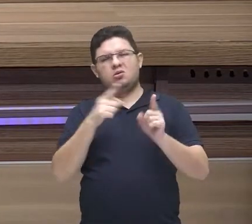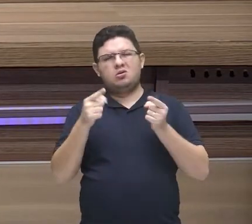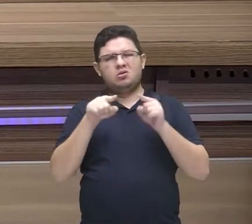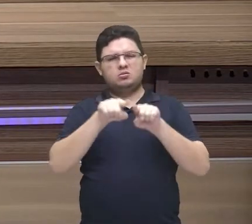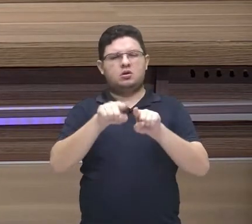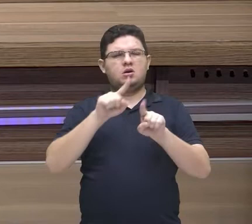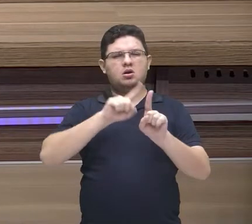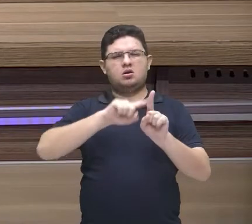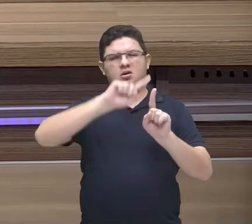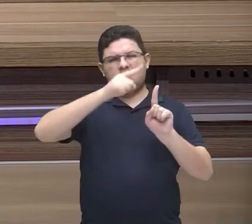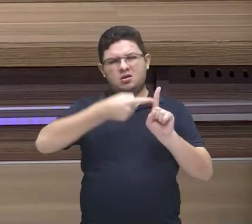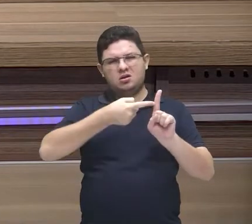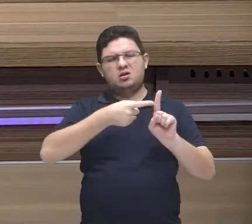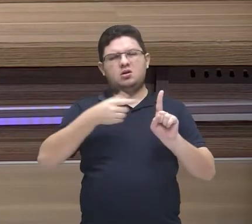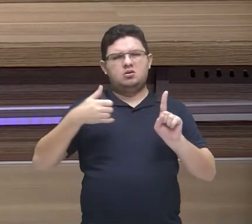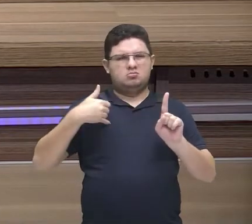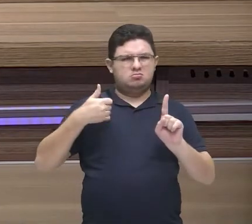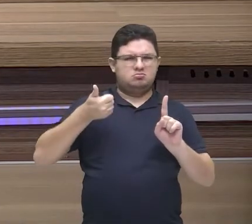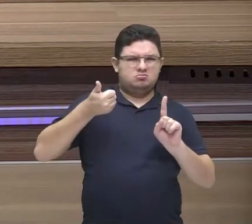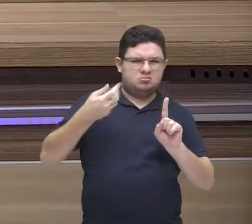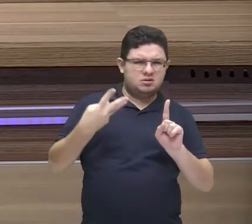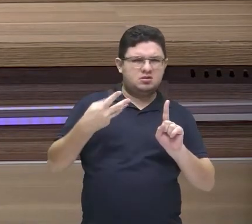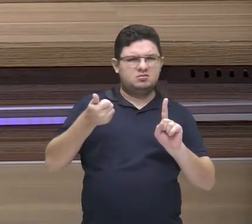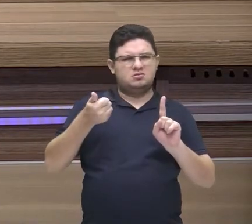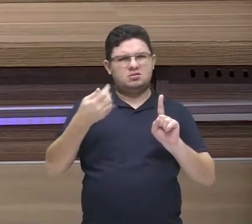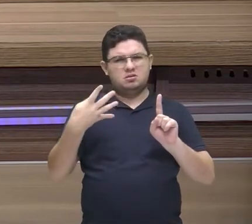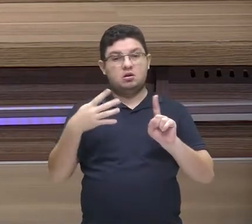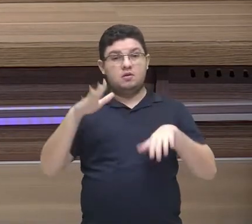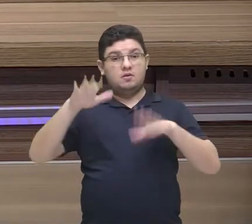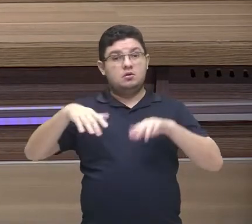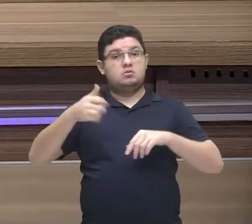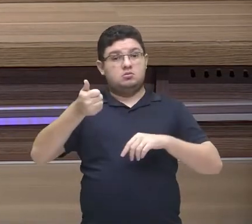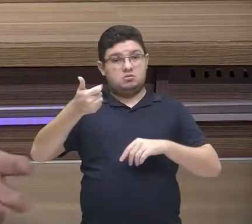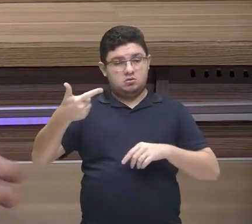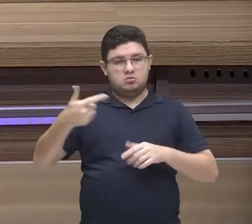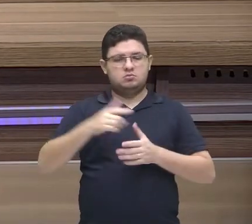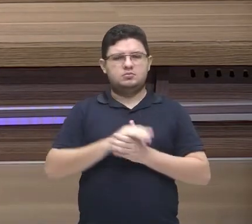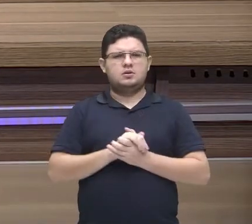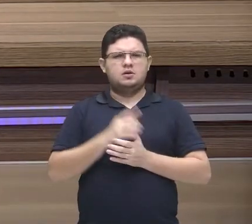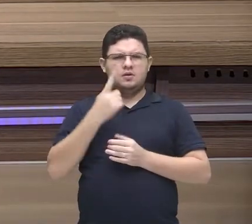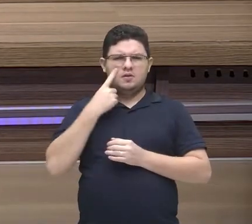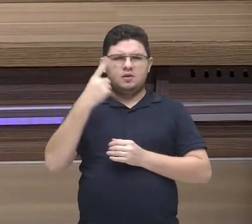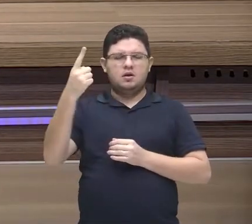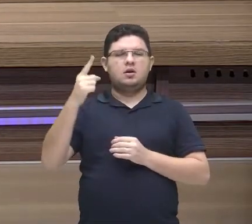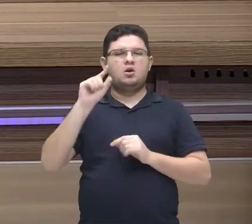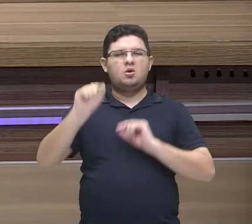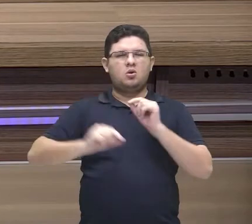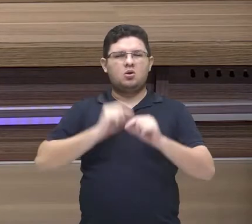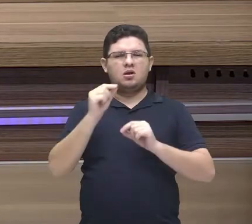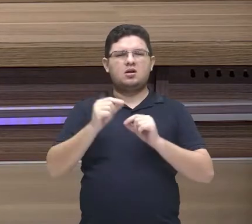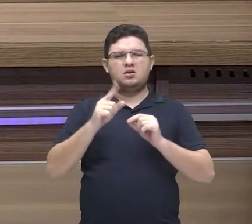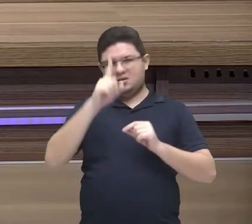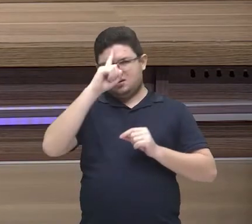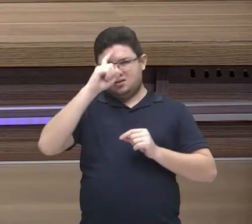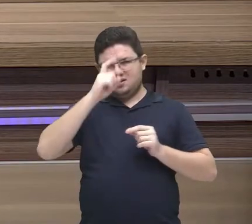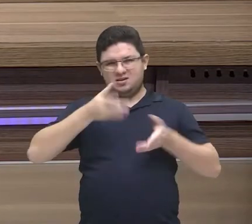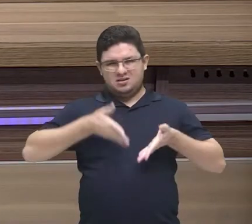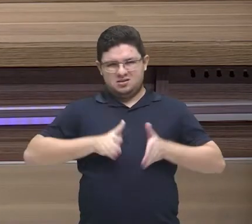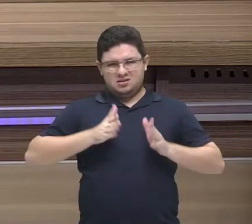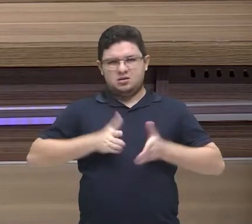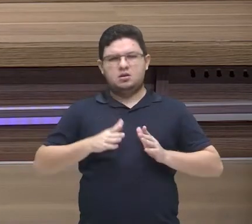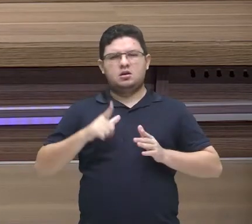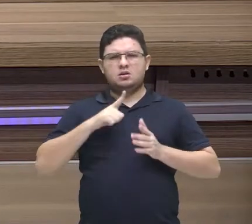idade. Lá na Moura Tapajós, nós trabalhamos lá, é aquele monte de crianças. E muitas vezes, uma vez eu digo, mas